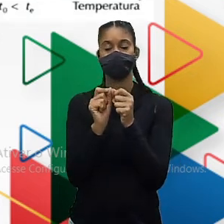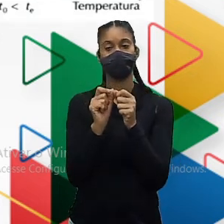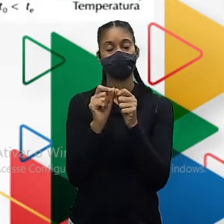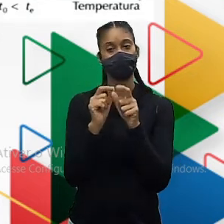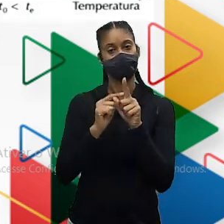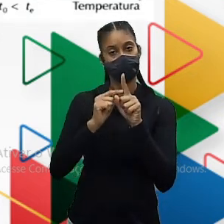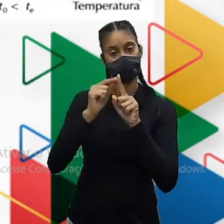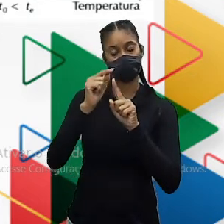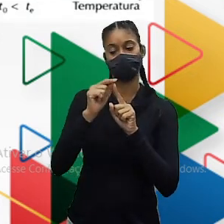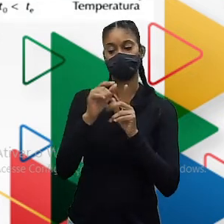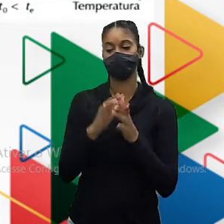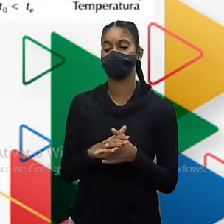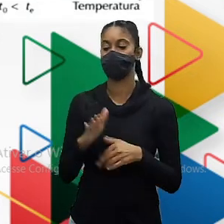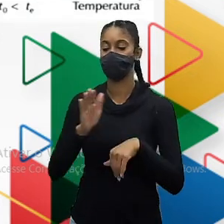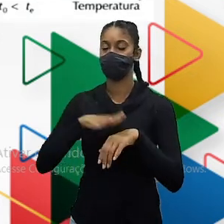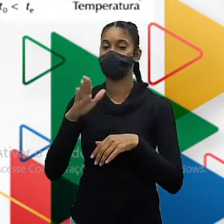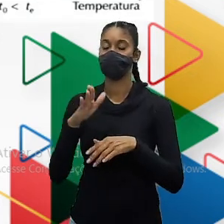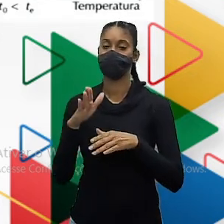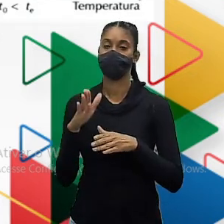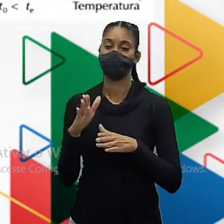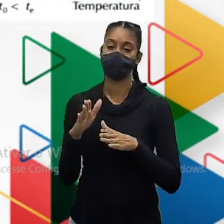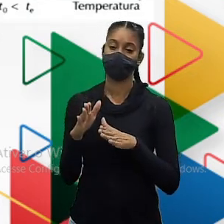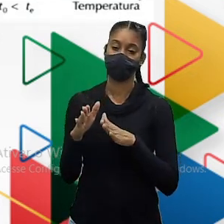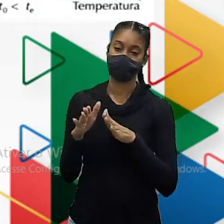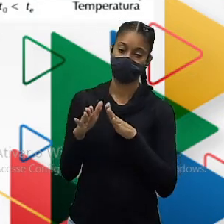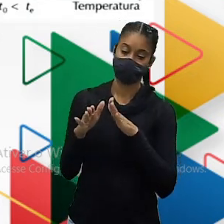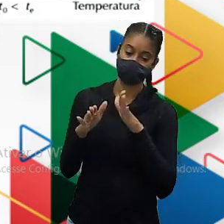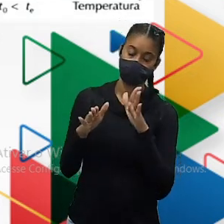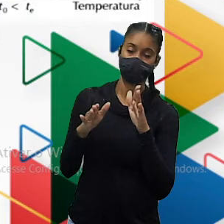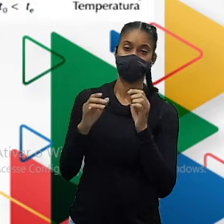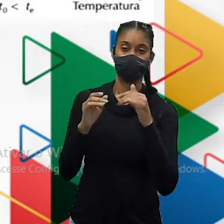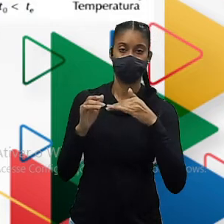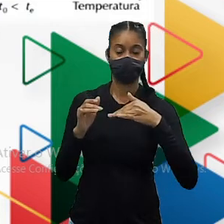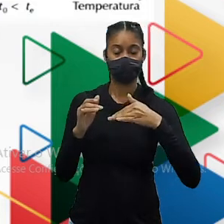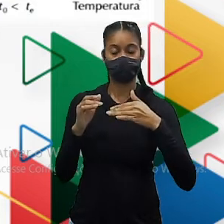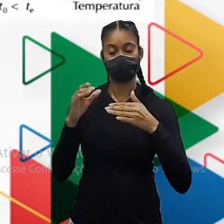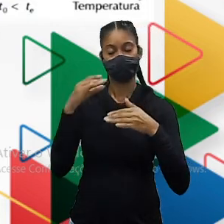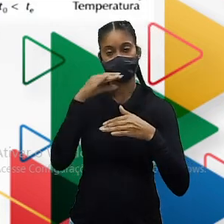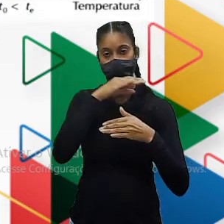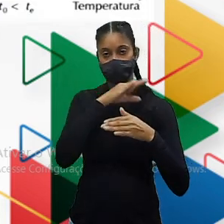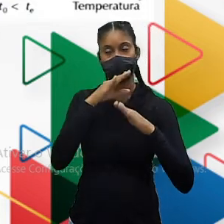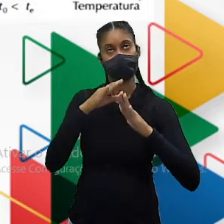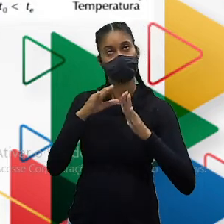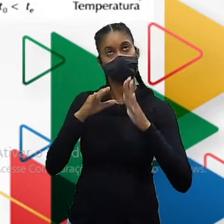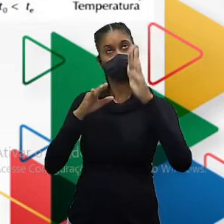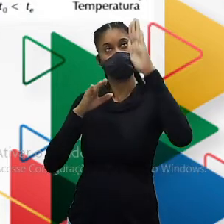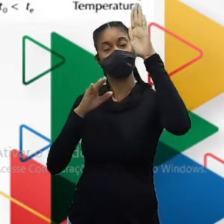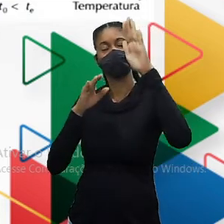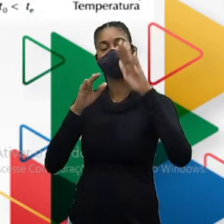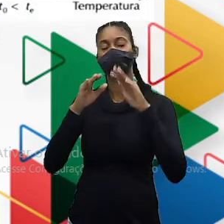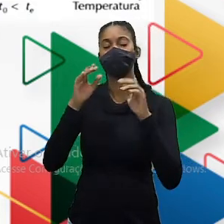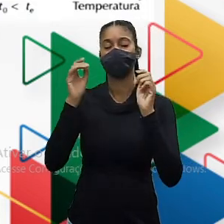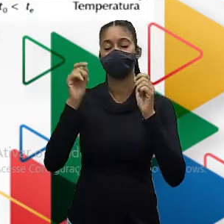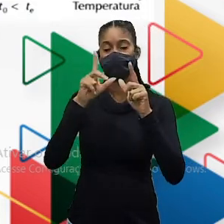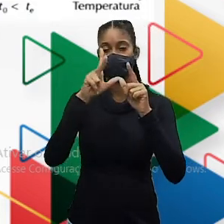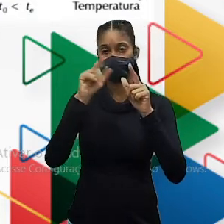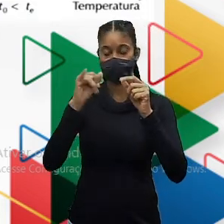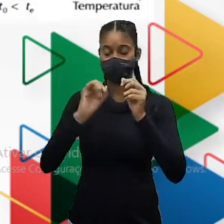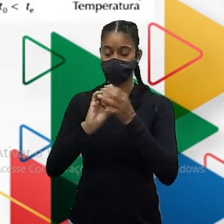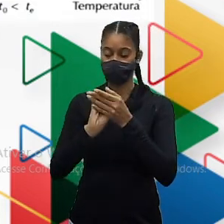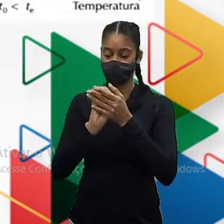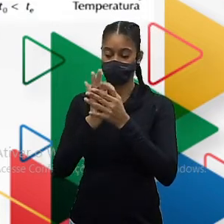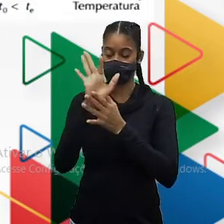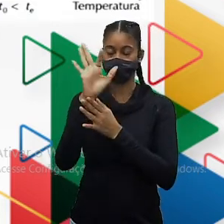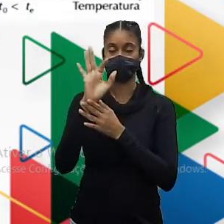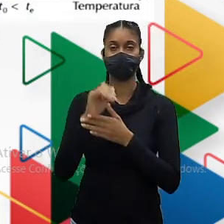quanto mais para a direita significa mais quente, e quanto mais para cima, maior a tendência do líquido evaporar. Quando ela atinge